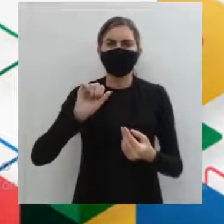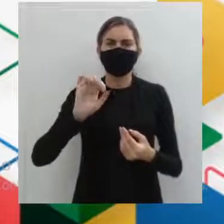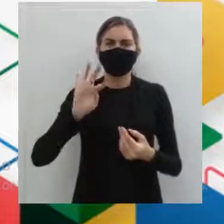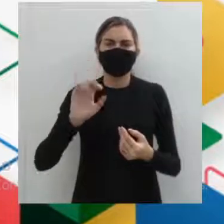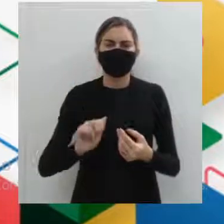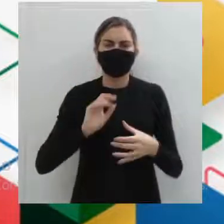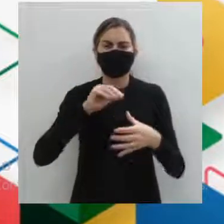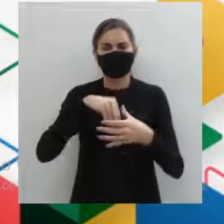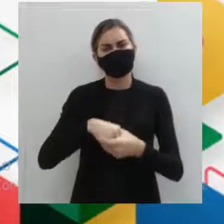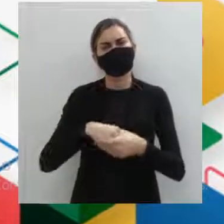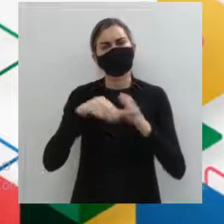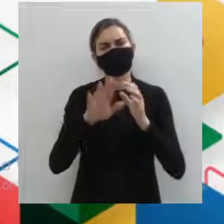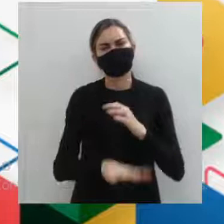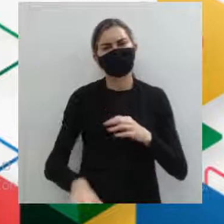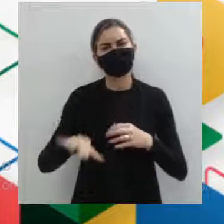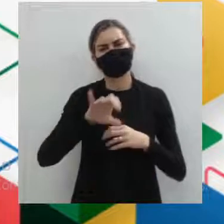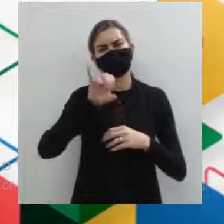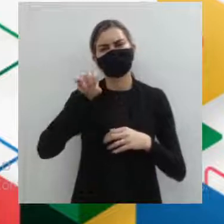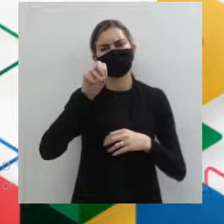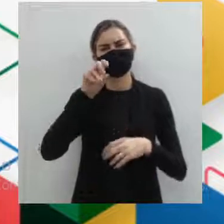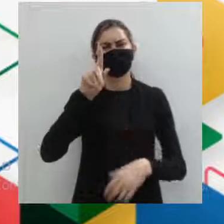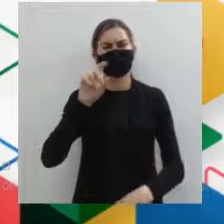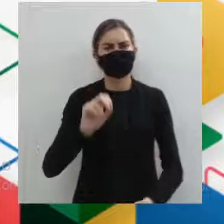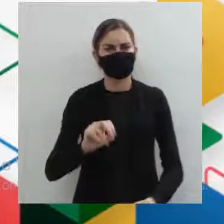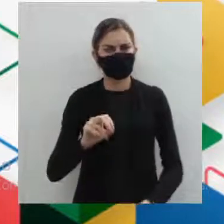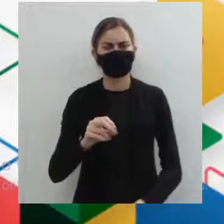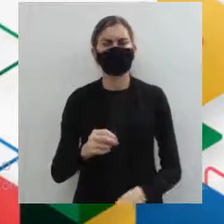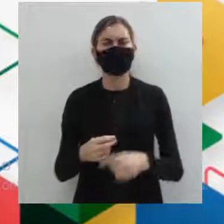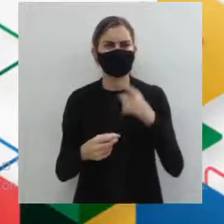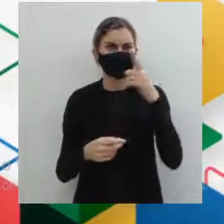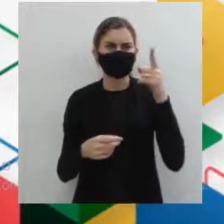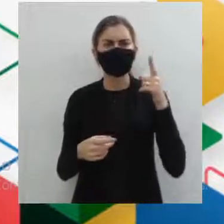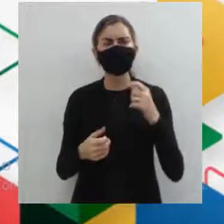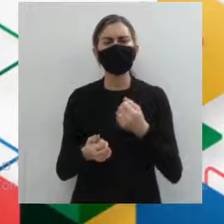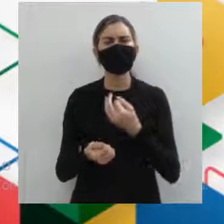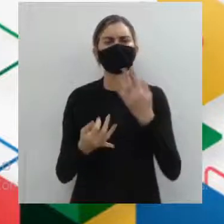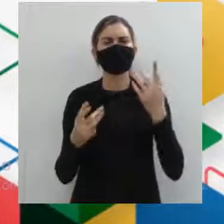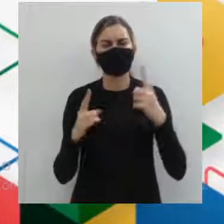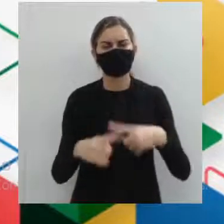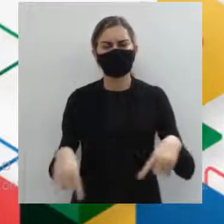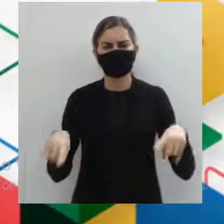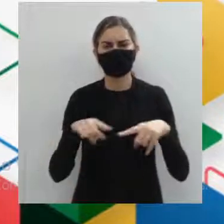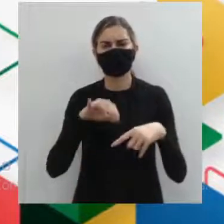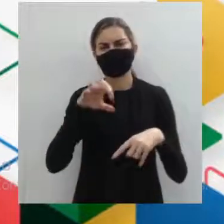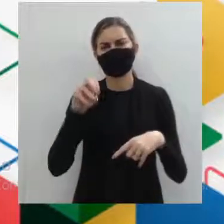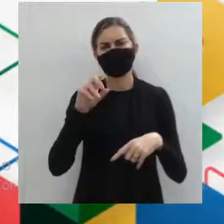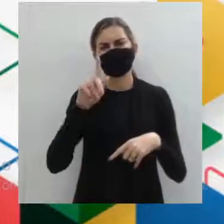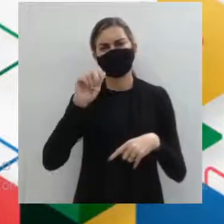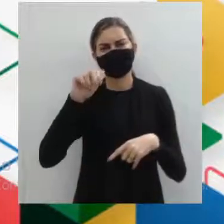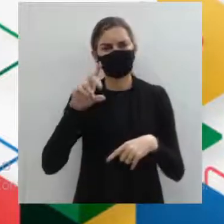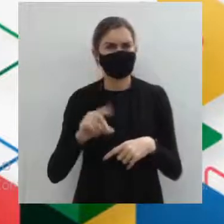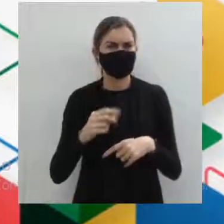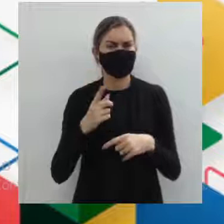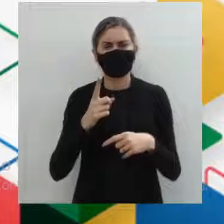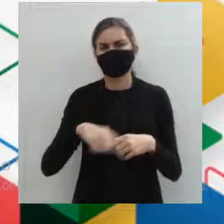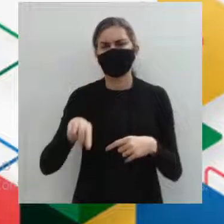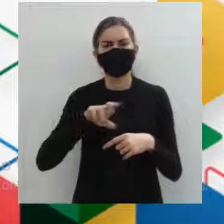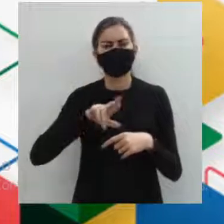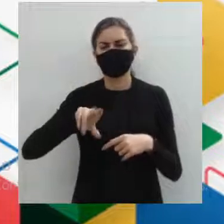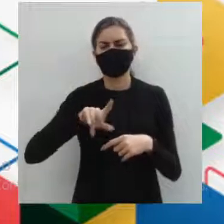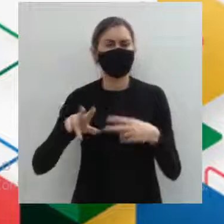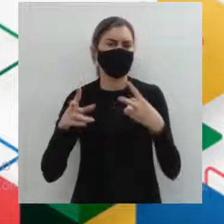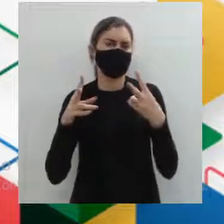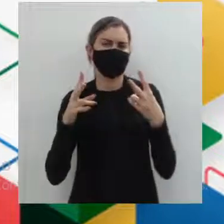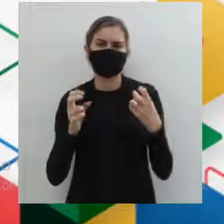do universo do jogo. A questão é que quando nós estamos jogando, nós não percebemos